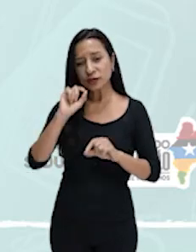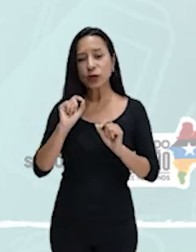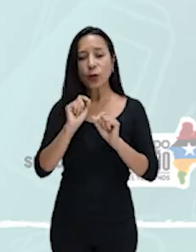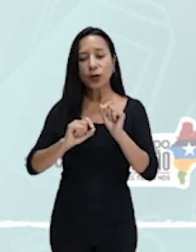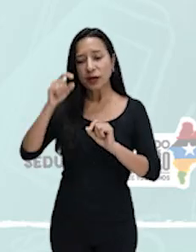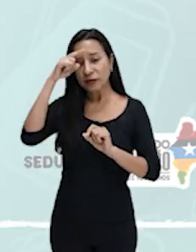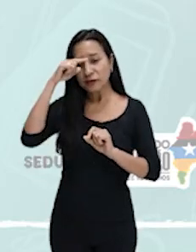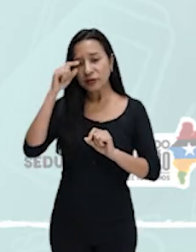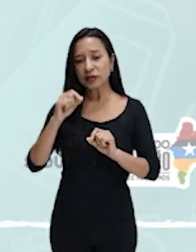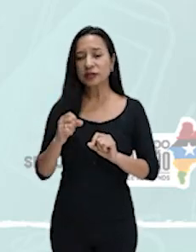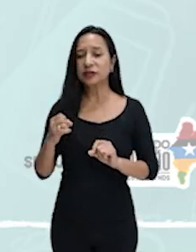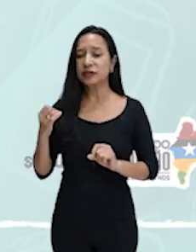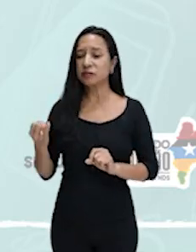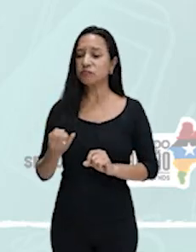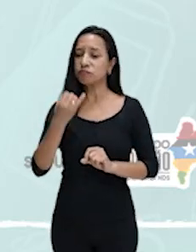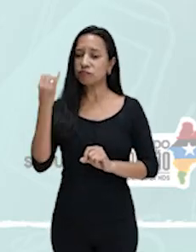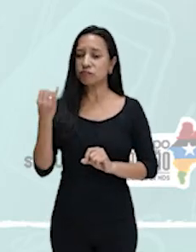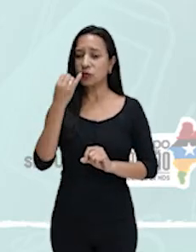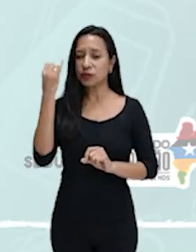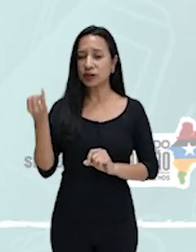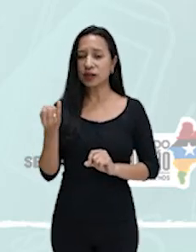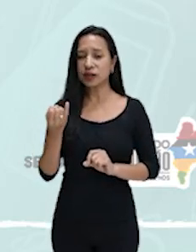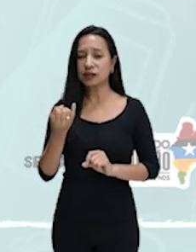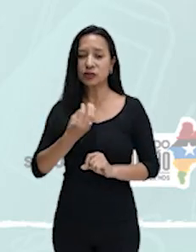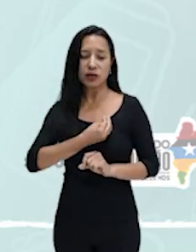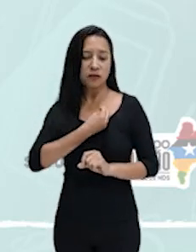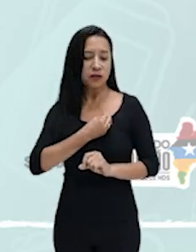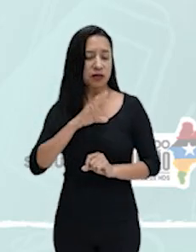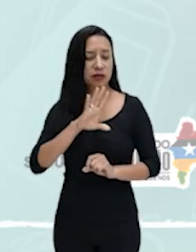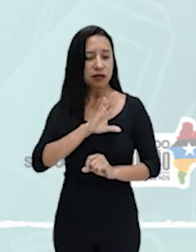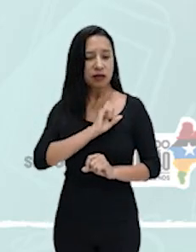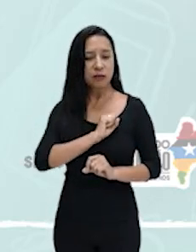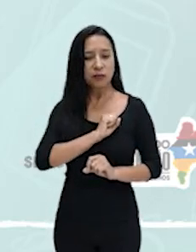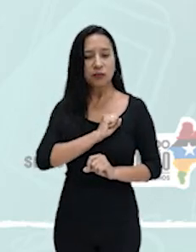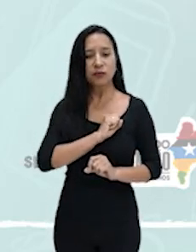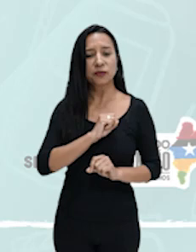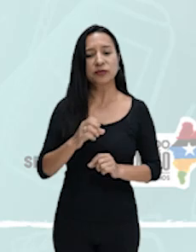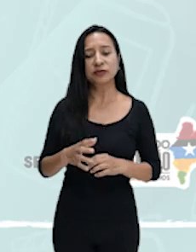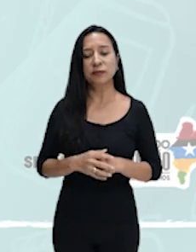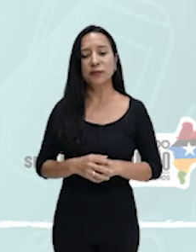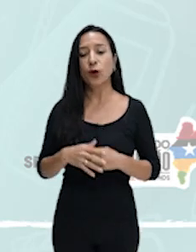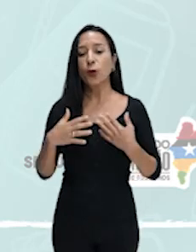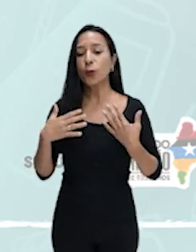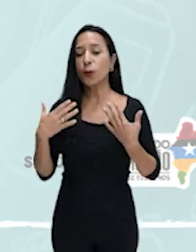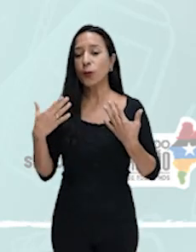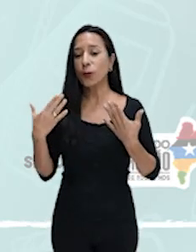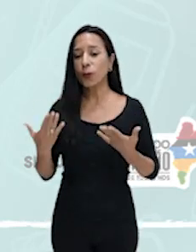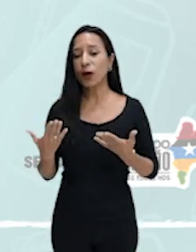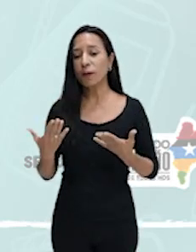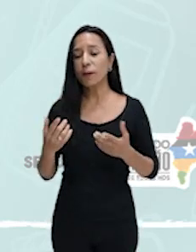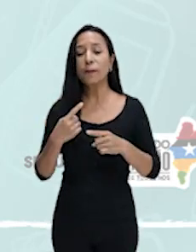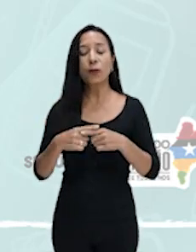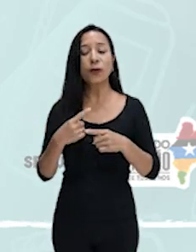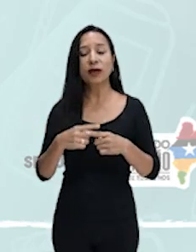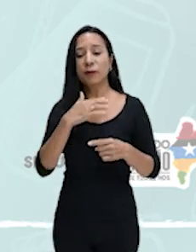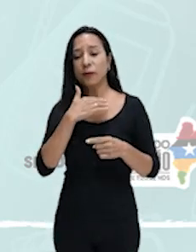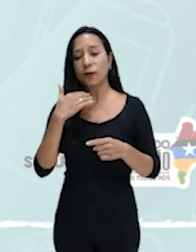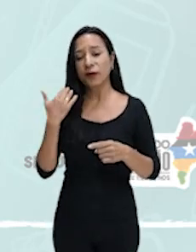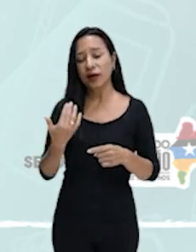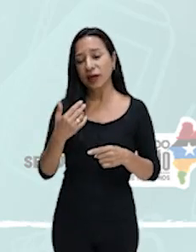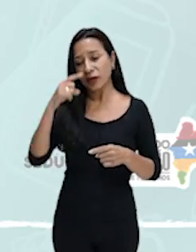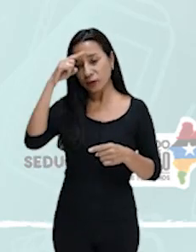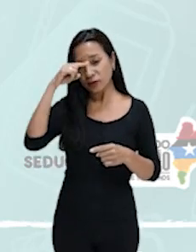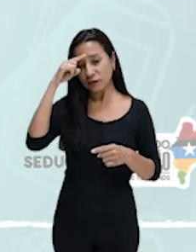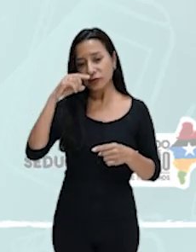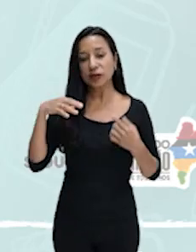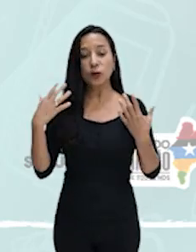tão importante? Vida amorosa dela, bastante conturbada, né? Qual foi a causa da morte da Frida e